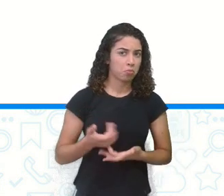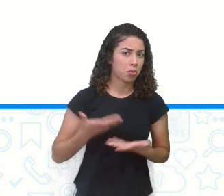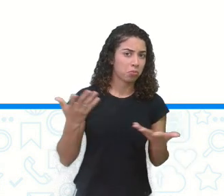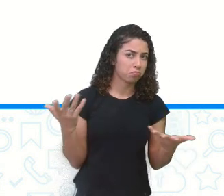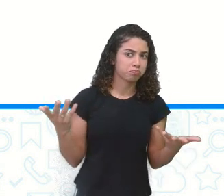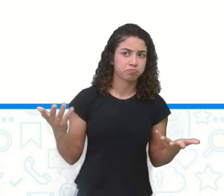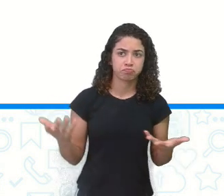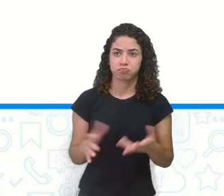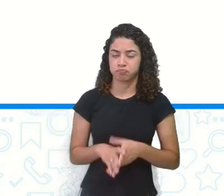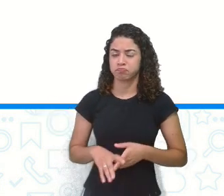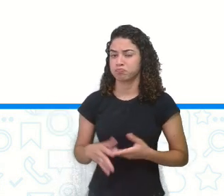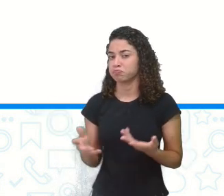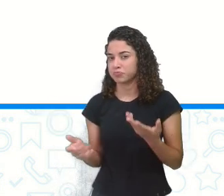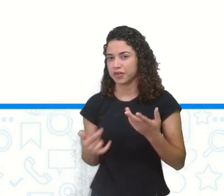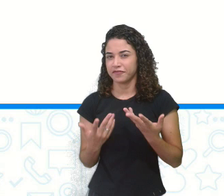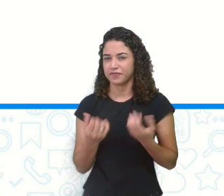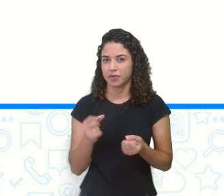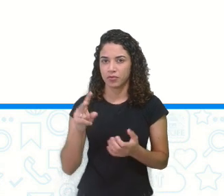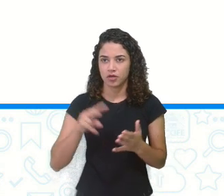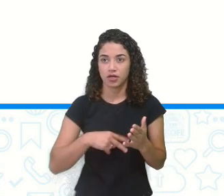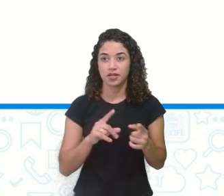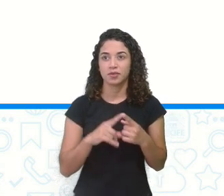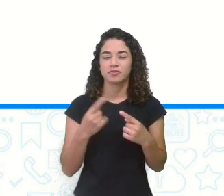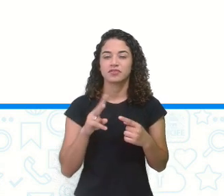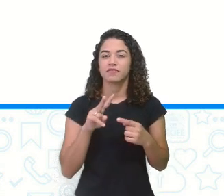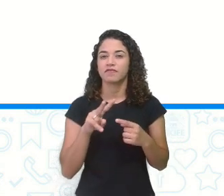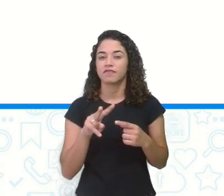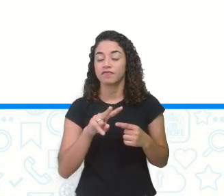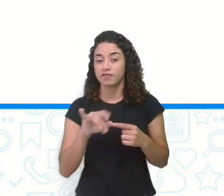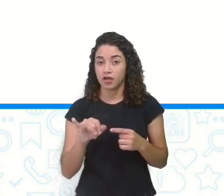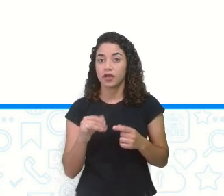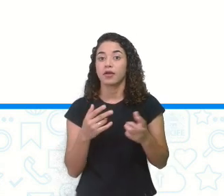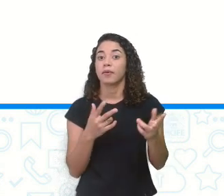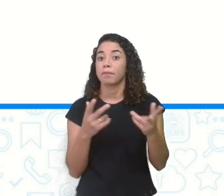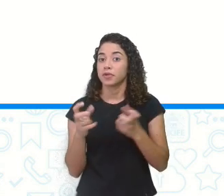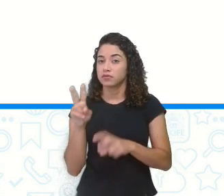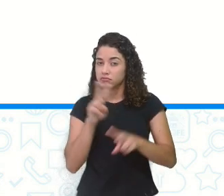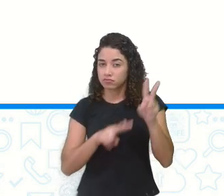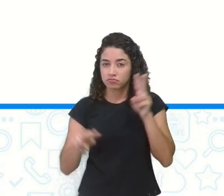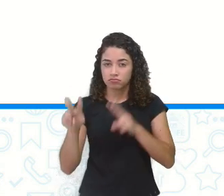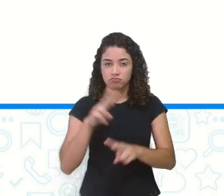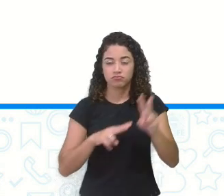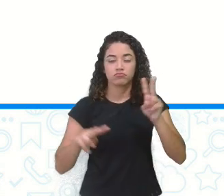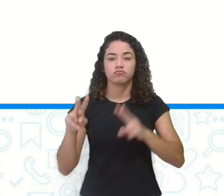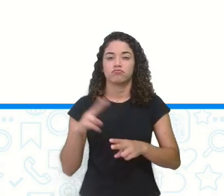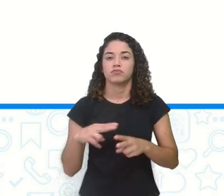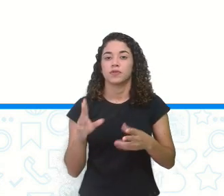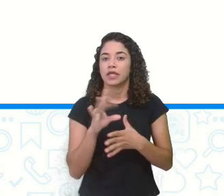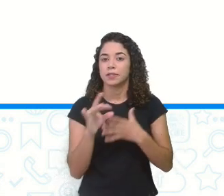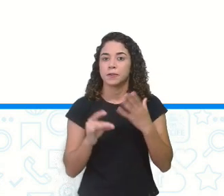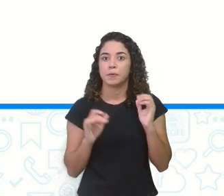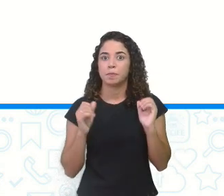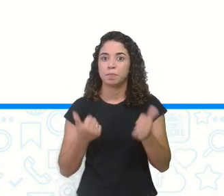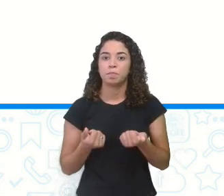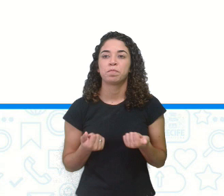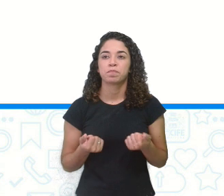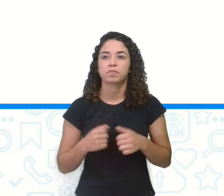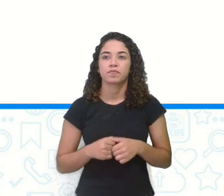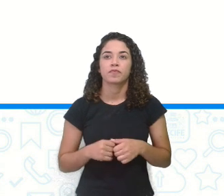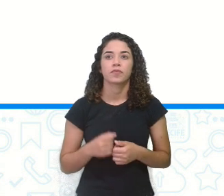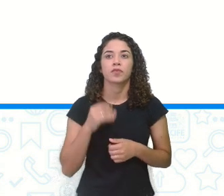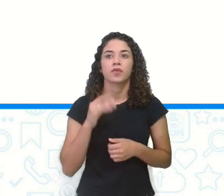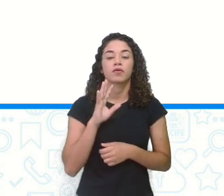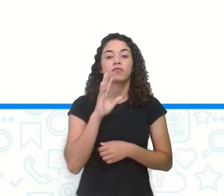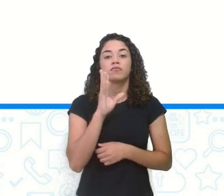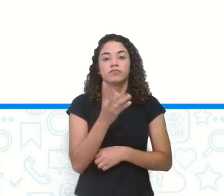tem a ver? Vamos fazer a leitura e você vai observar aí esses detalhes. A